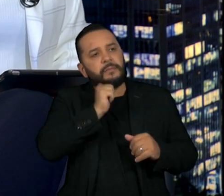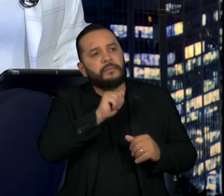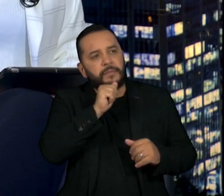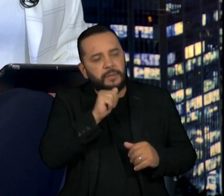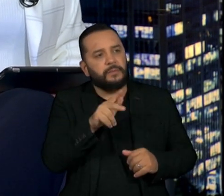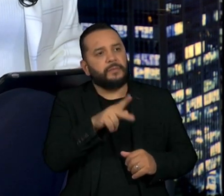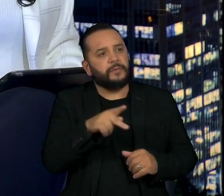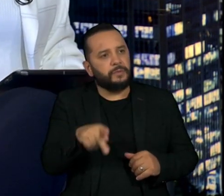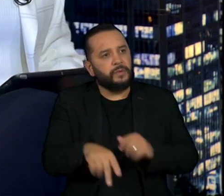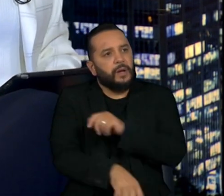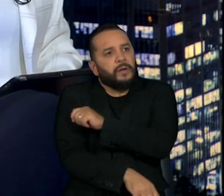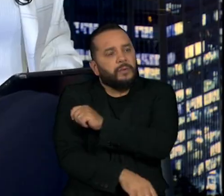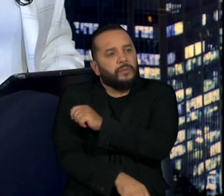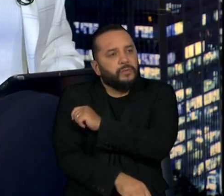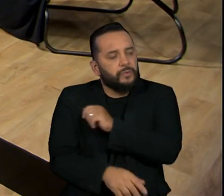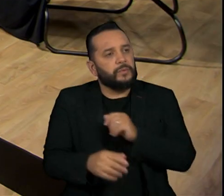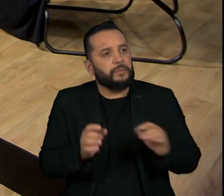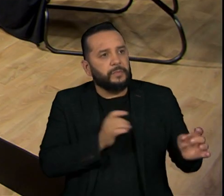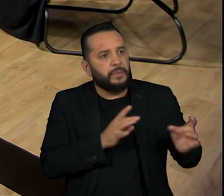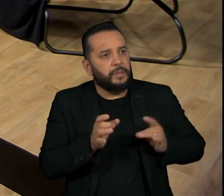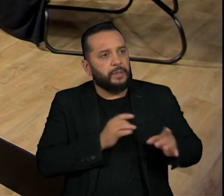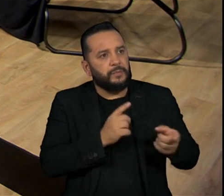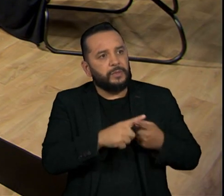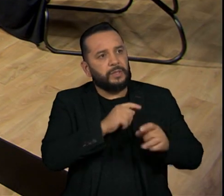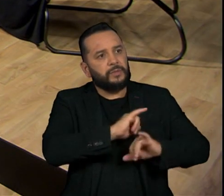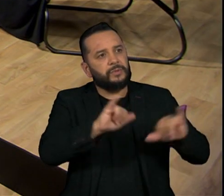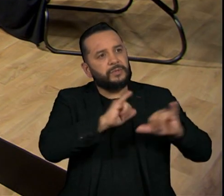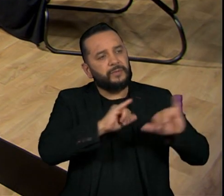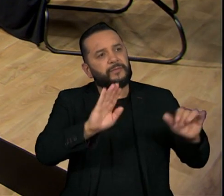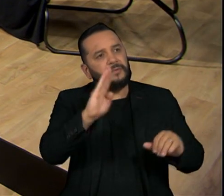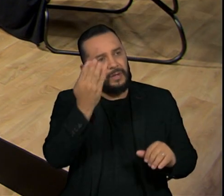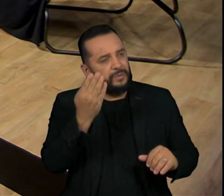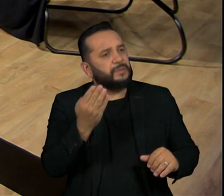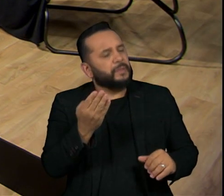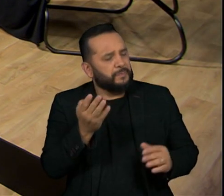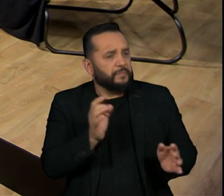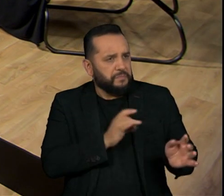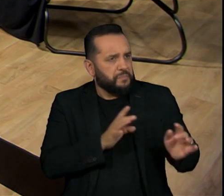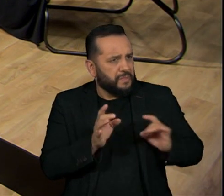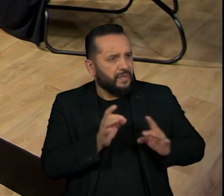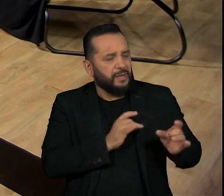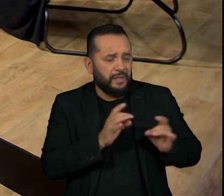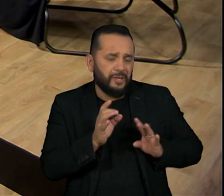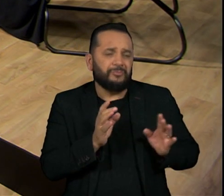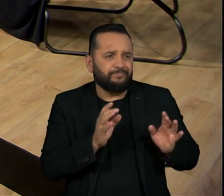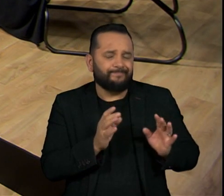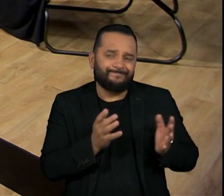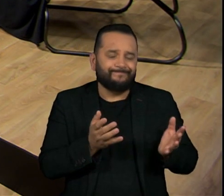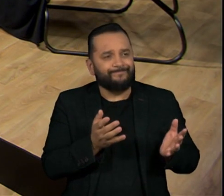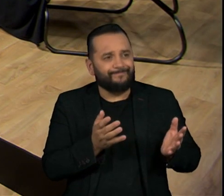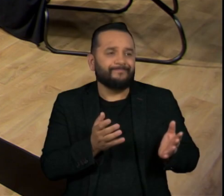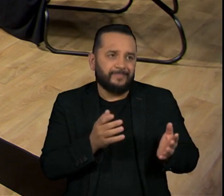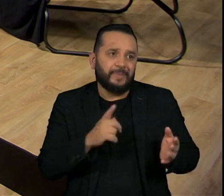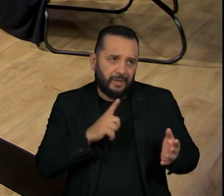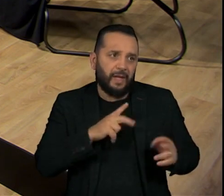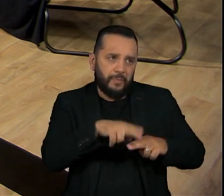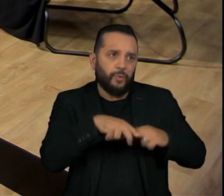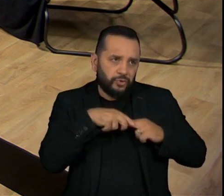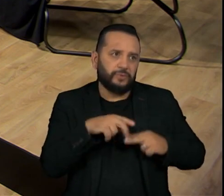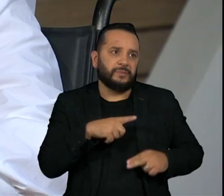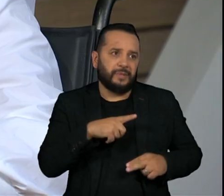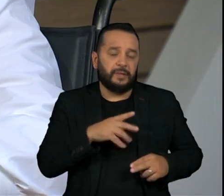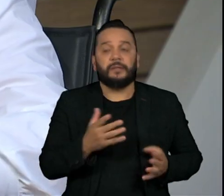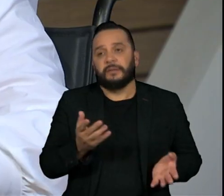medo legítimo, não é, Cléo? Com certeza, com certeza. Mas é importante a gente olhar também de onde vêm